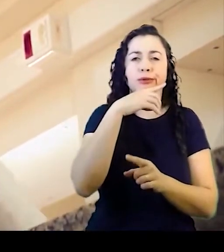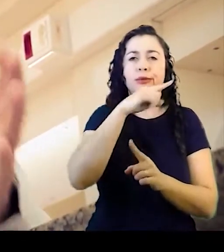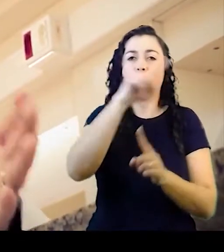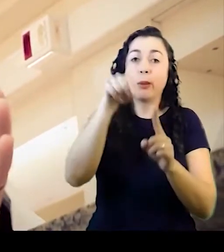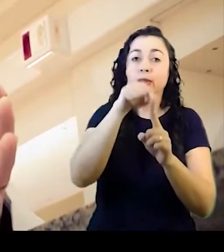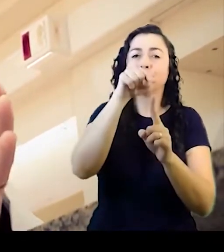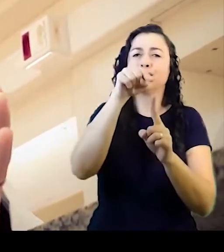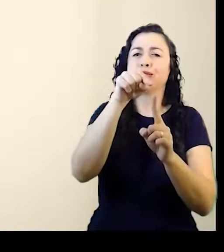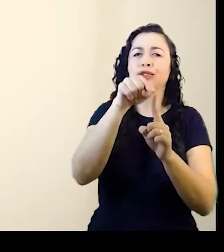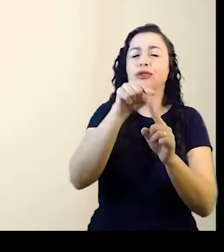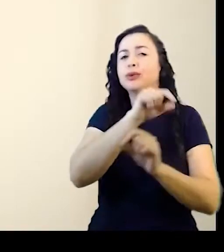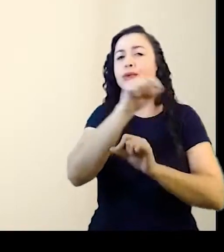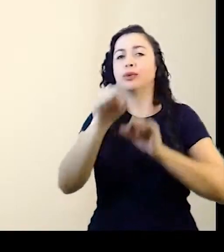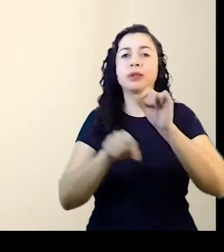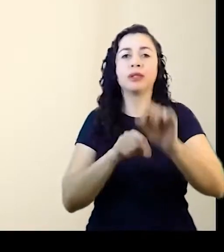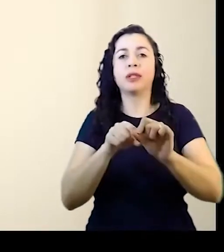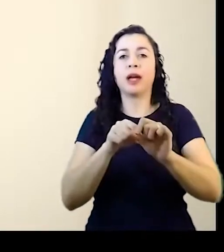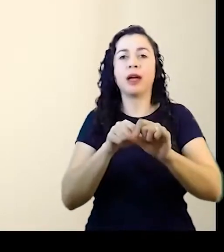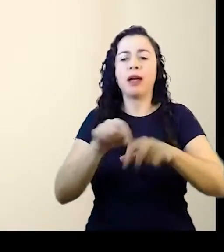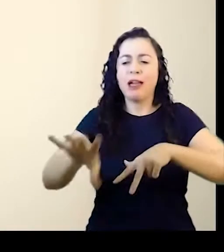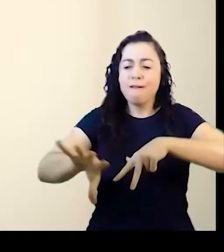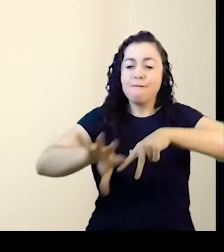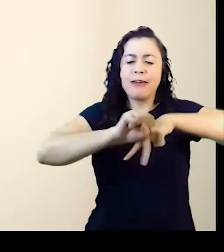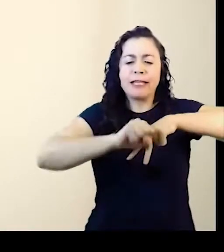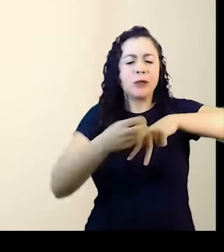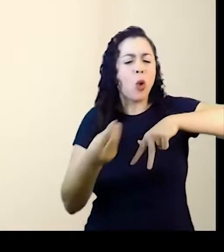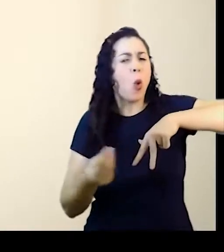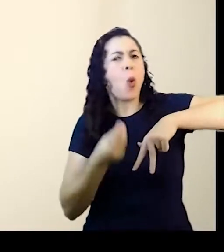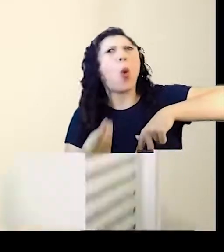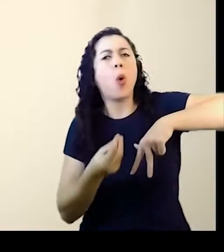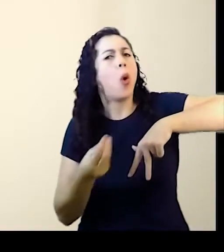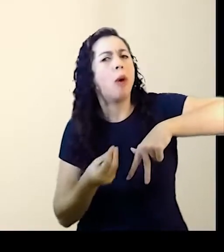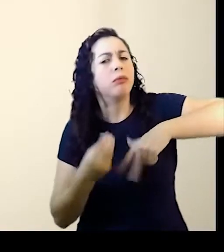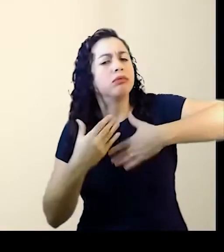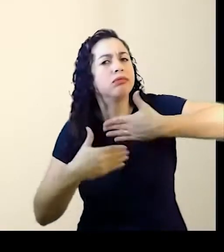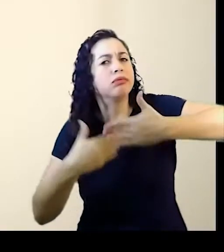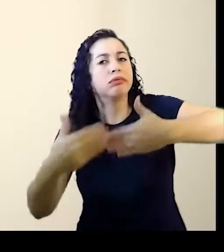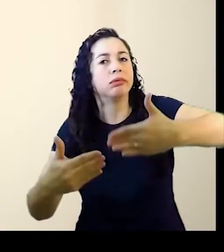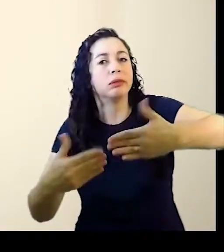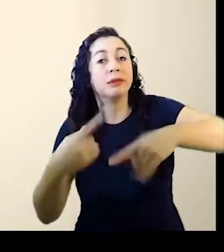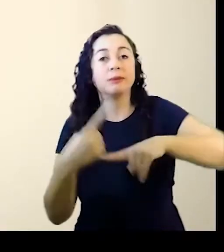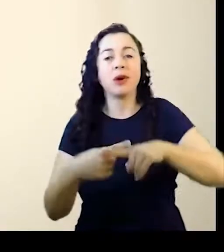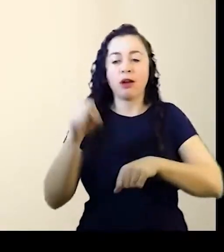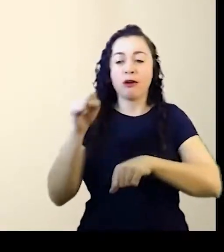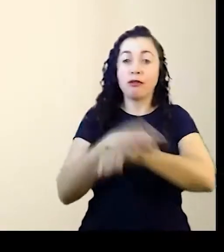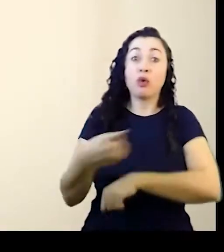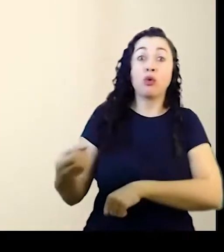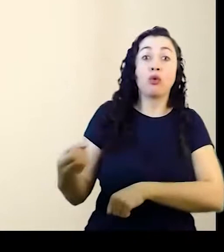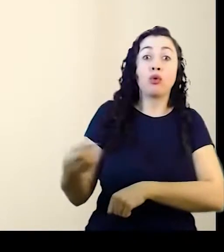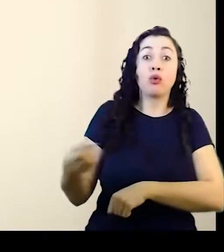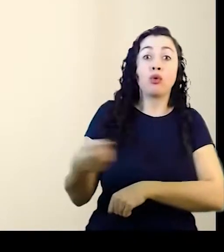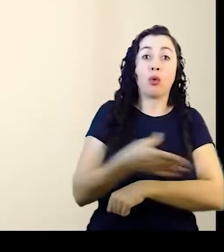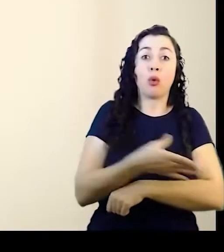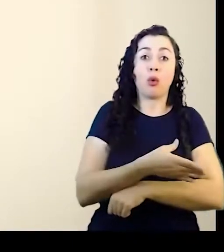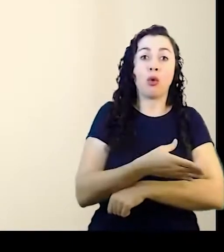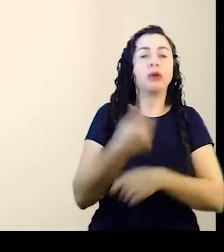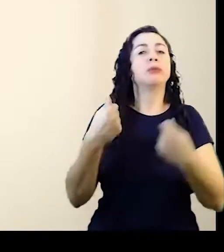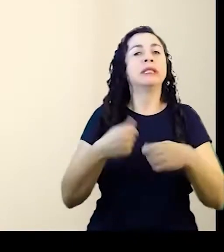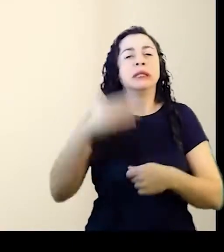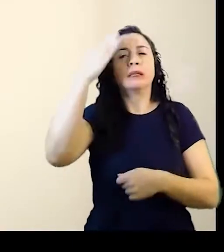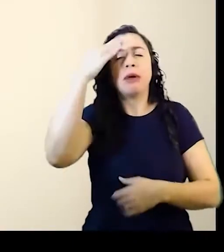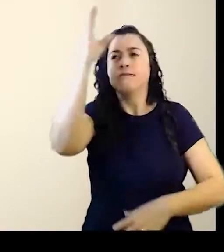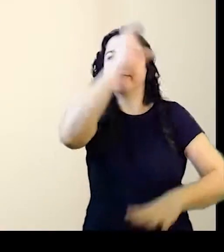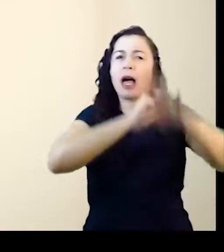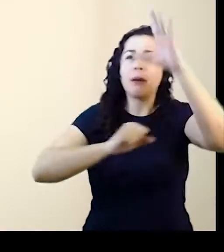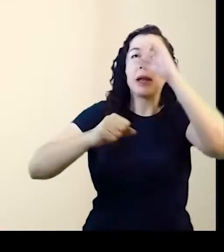é entender o processo de infecção do vírus. Já que é um vírus novo, a gente tem muito a saber, a aprender sobre